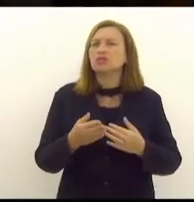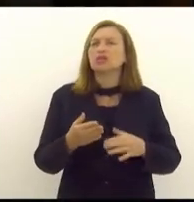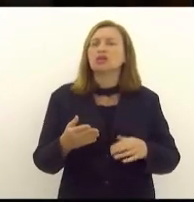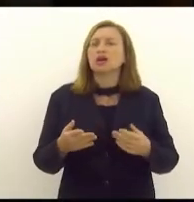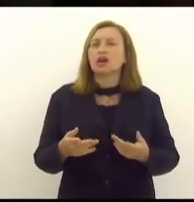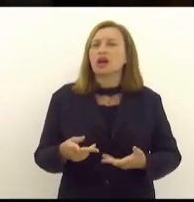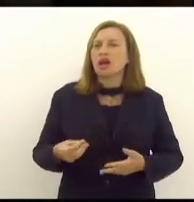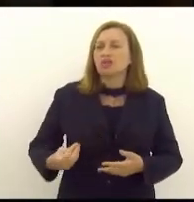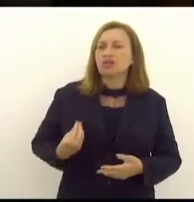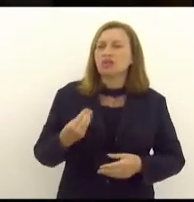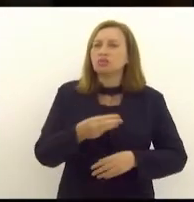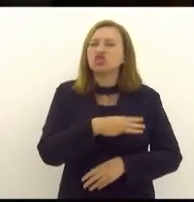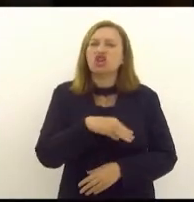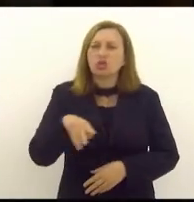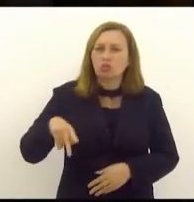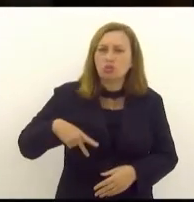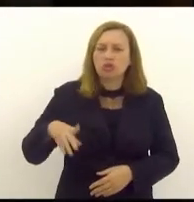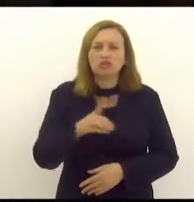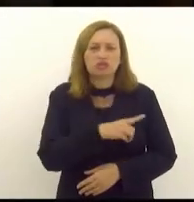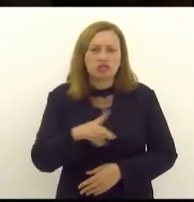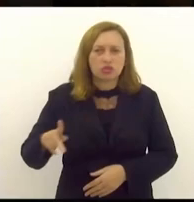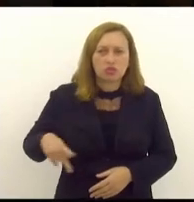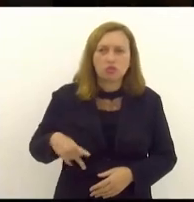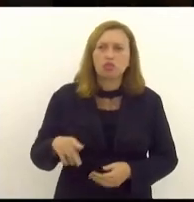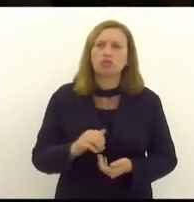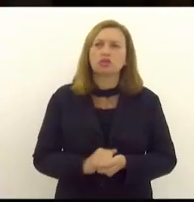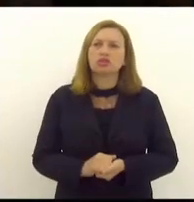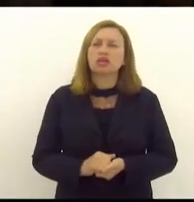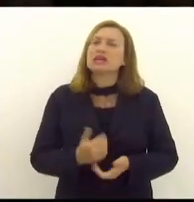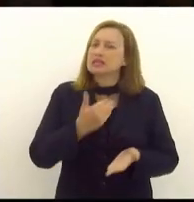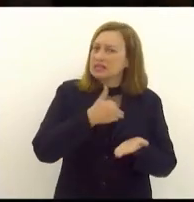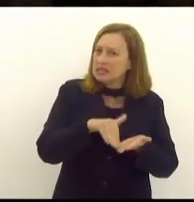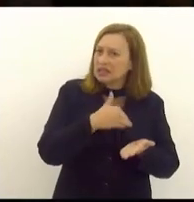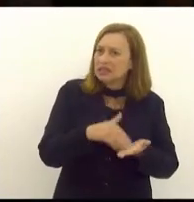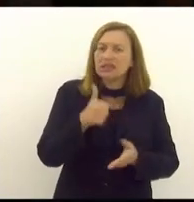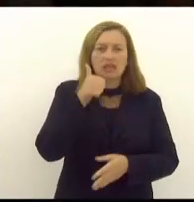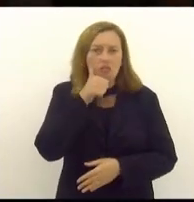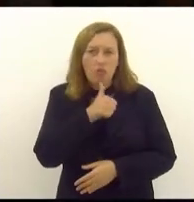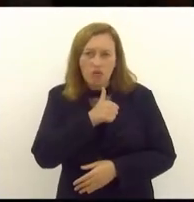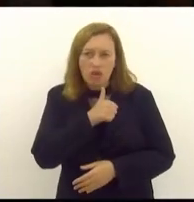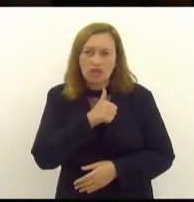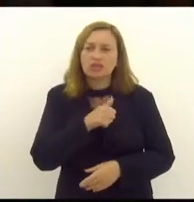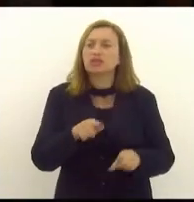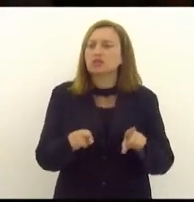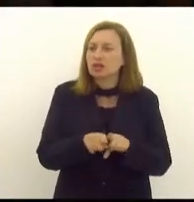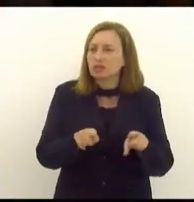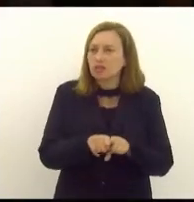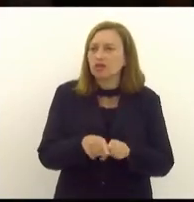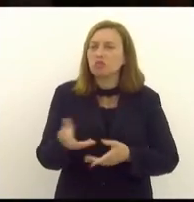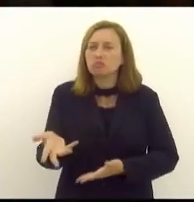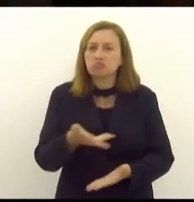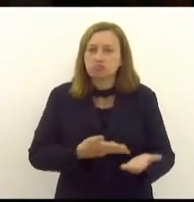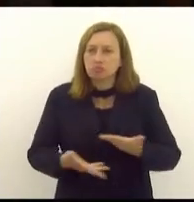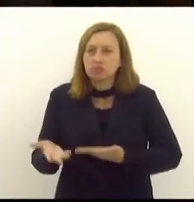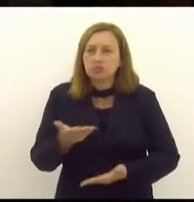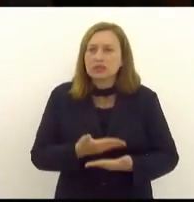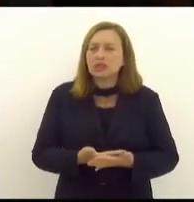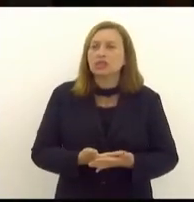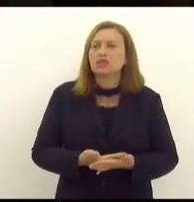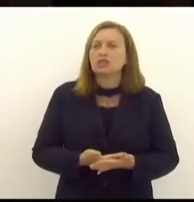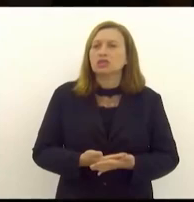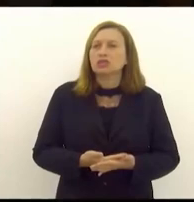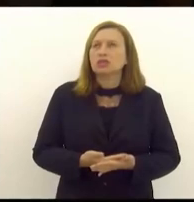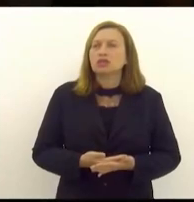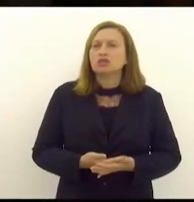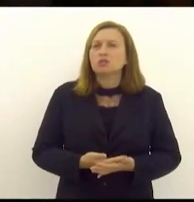a participação do Ministério Público da Defensoria Pública da secretaria de mulheres contamos também com participação É